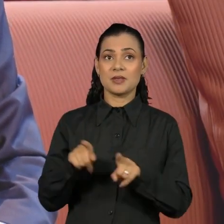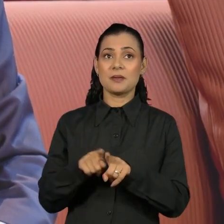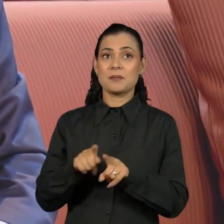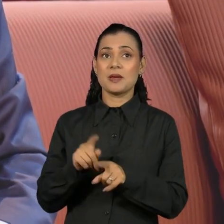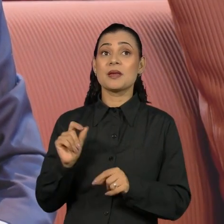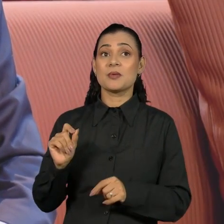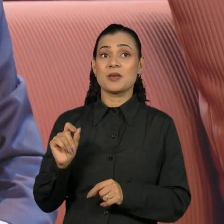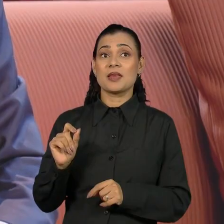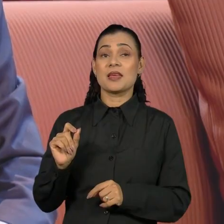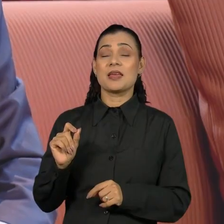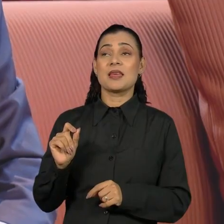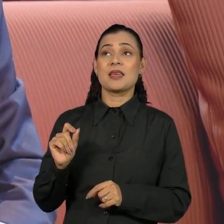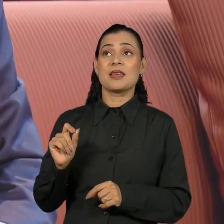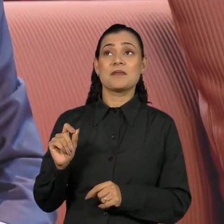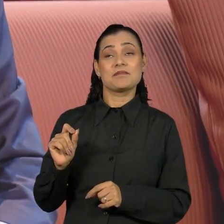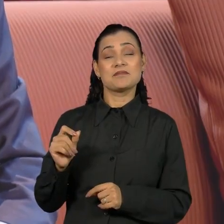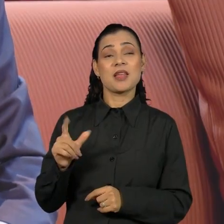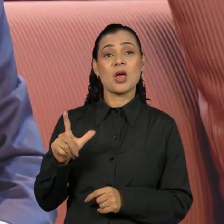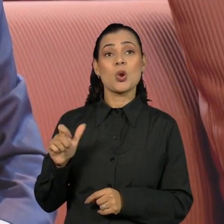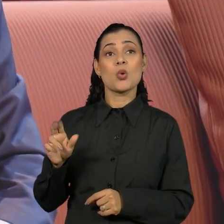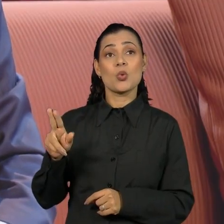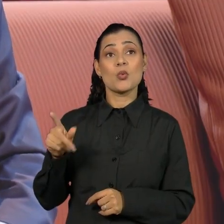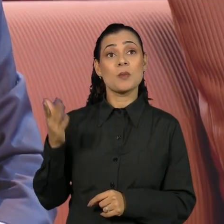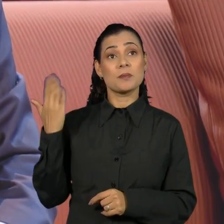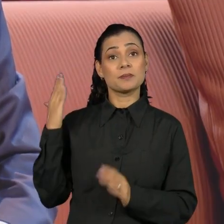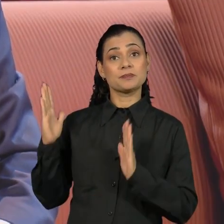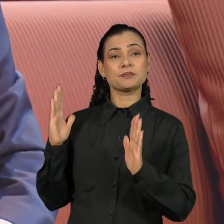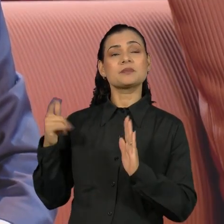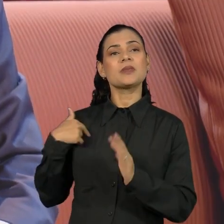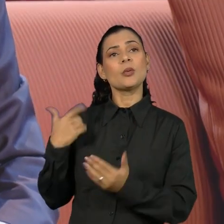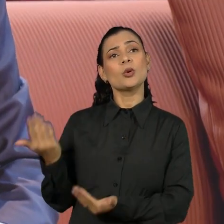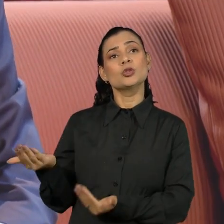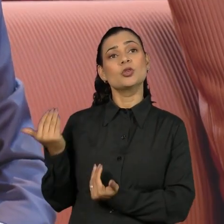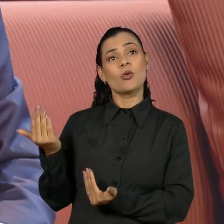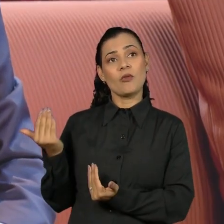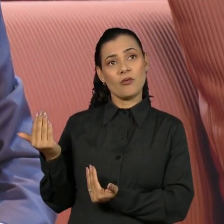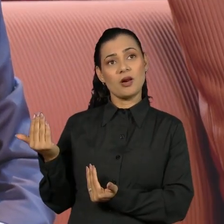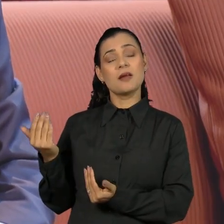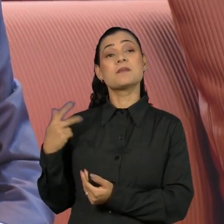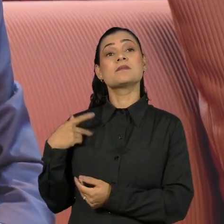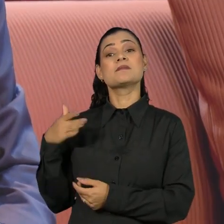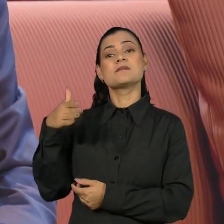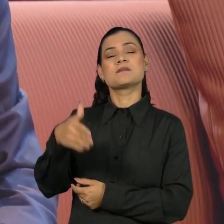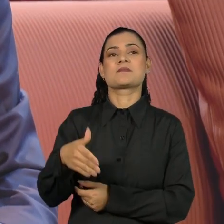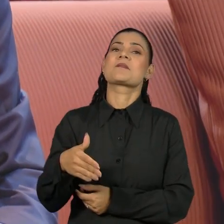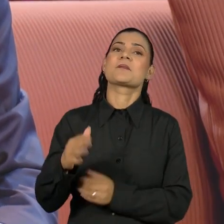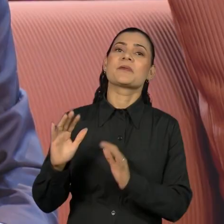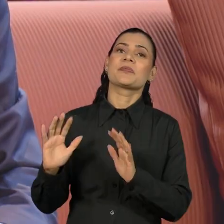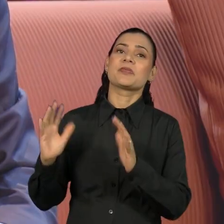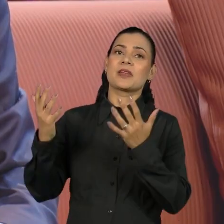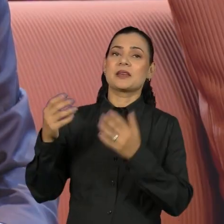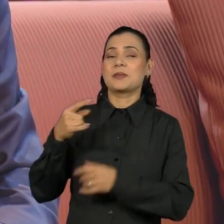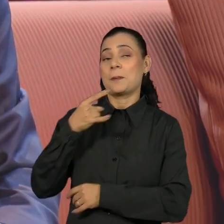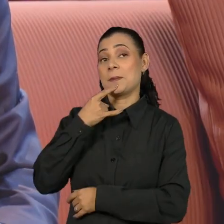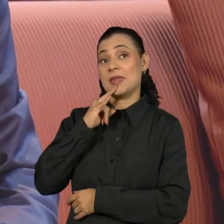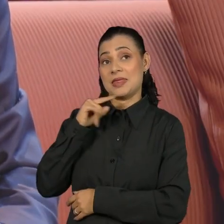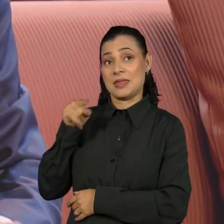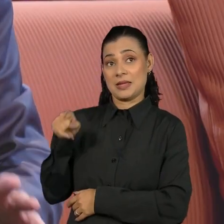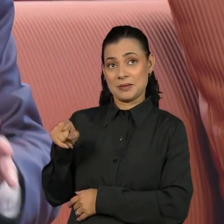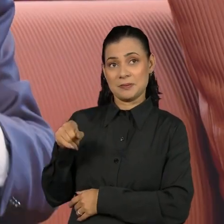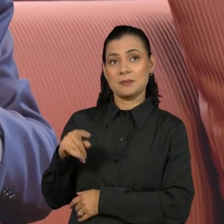Gabriel, a Lu, eu era bastante jovem e fui num baile em